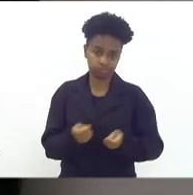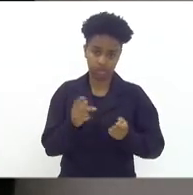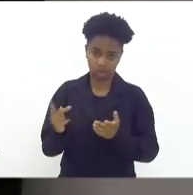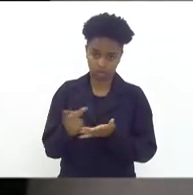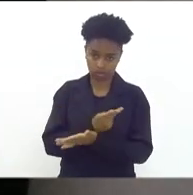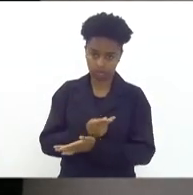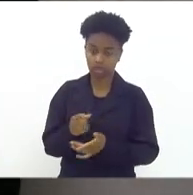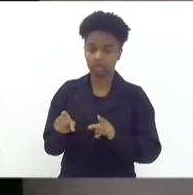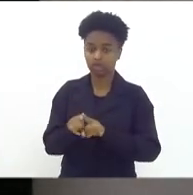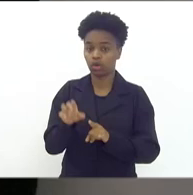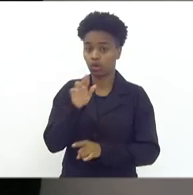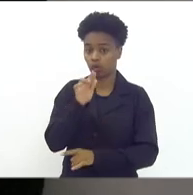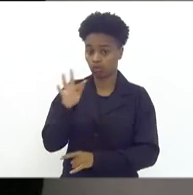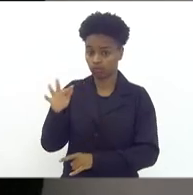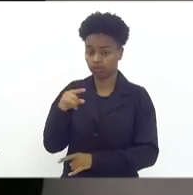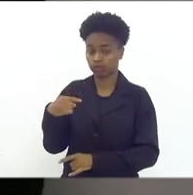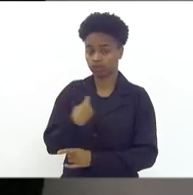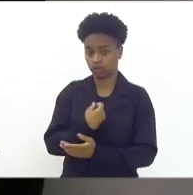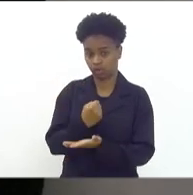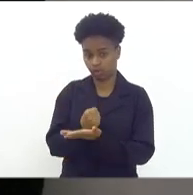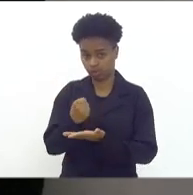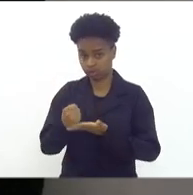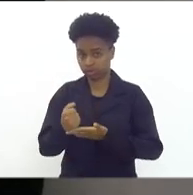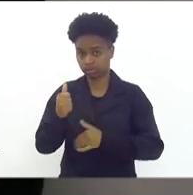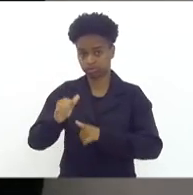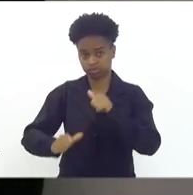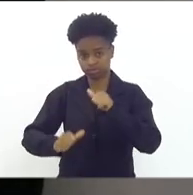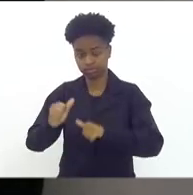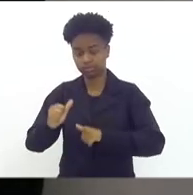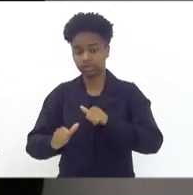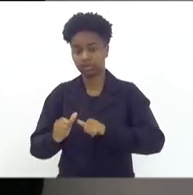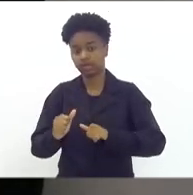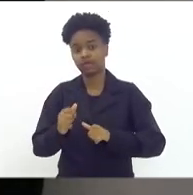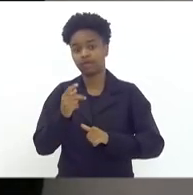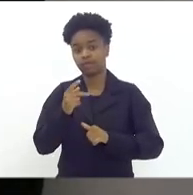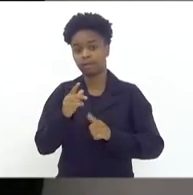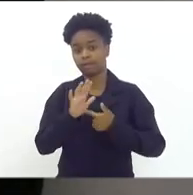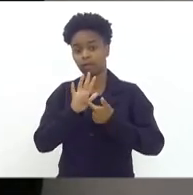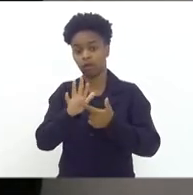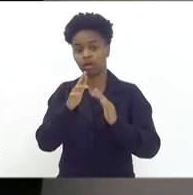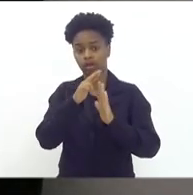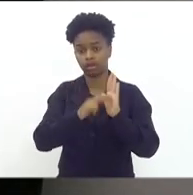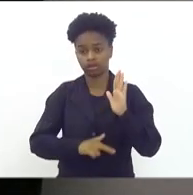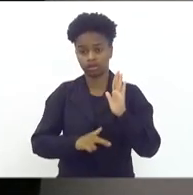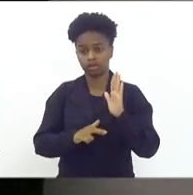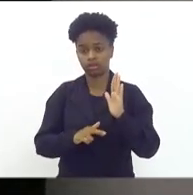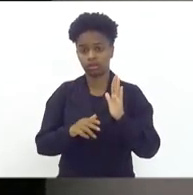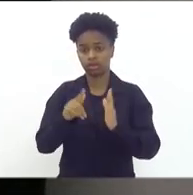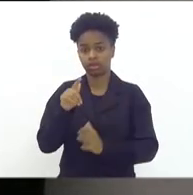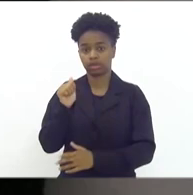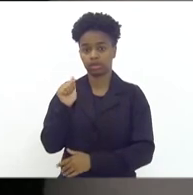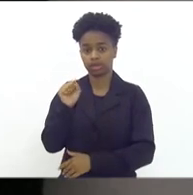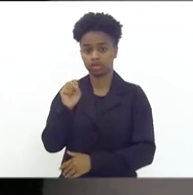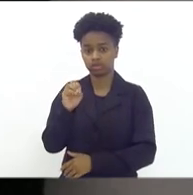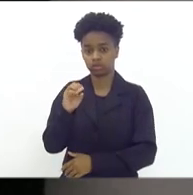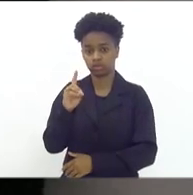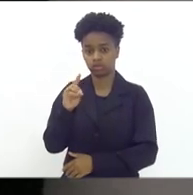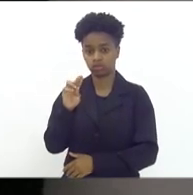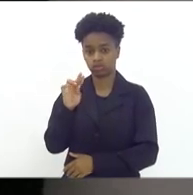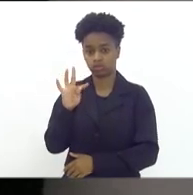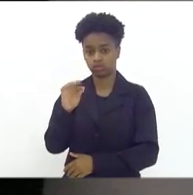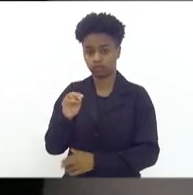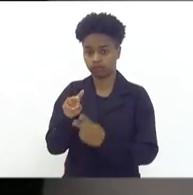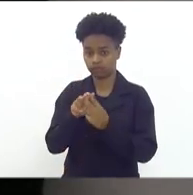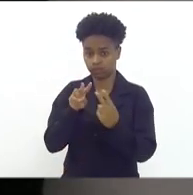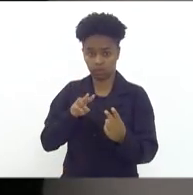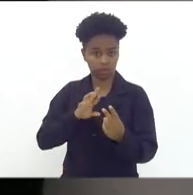ufe que foi consultoria contratada pela genessa nessa revisão tarifária chega a falar no seu relatório lá que os gasus gasodutos virtuais não são